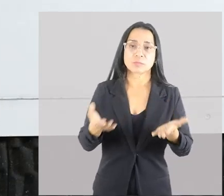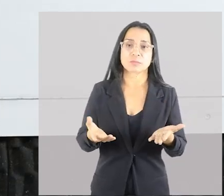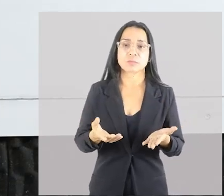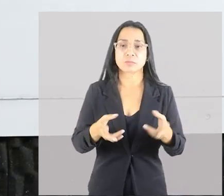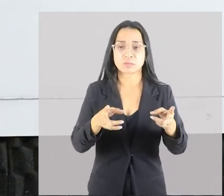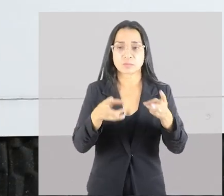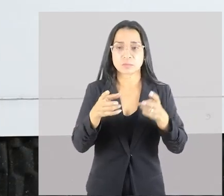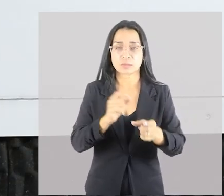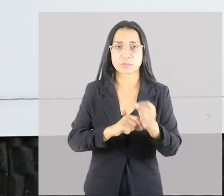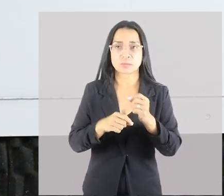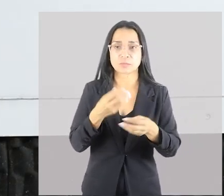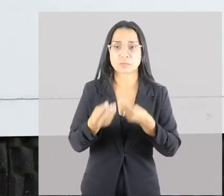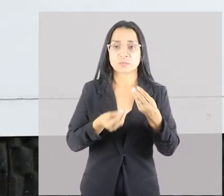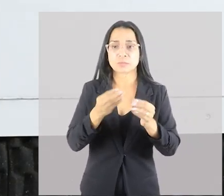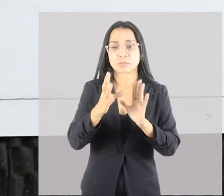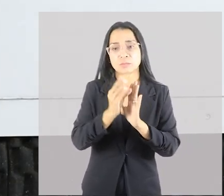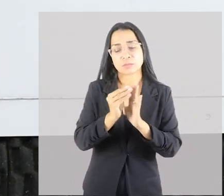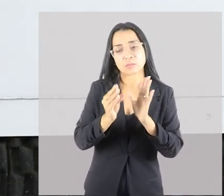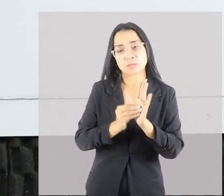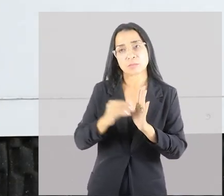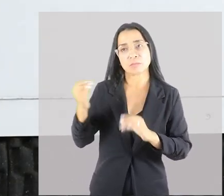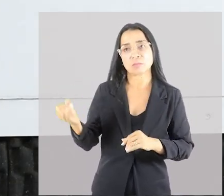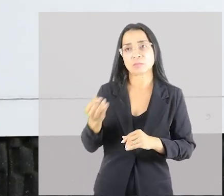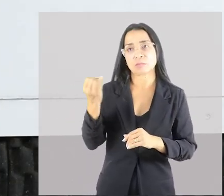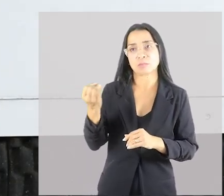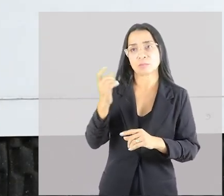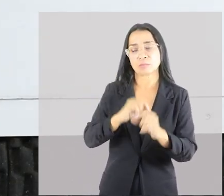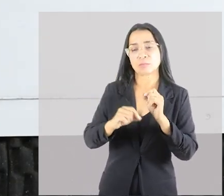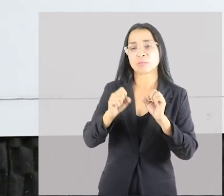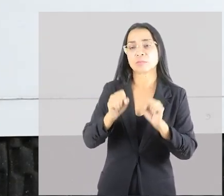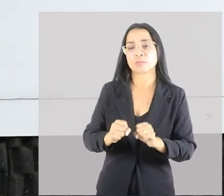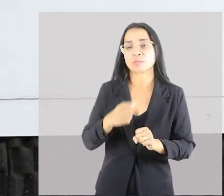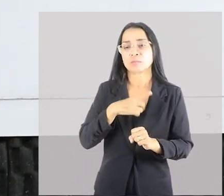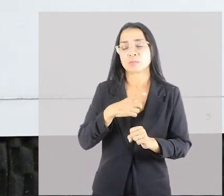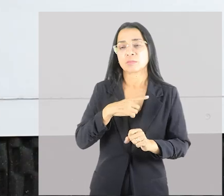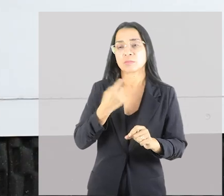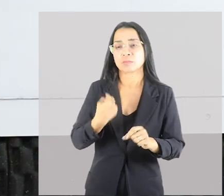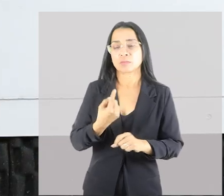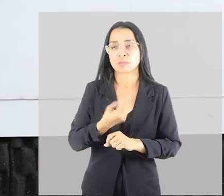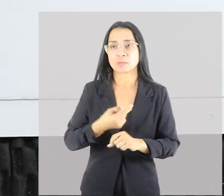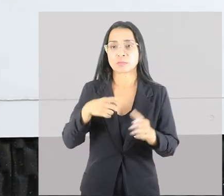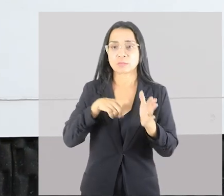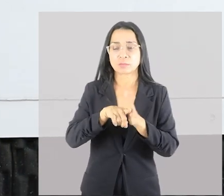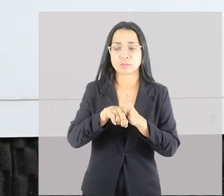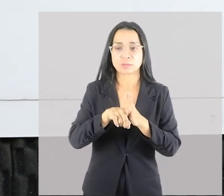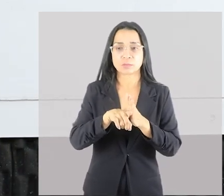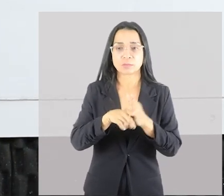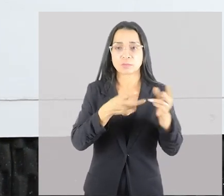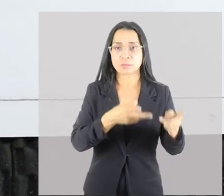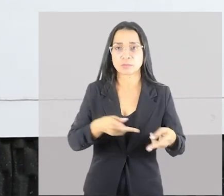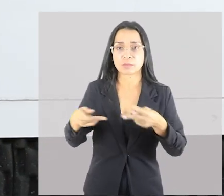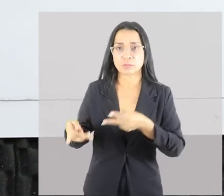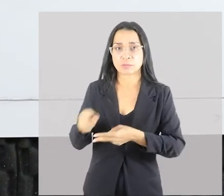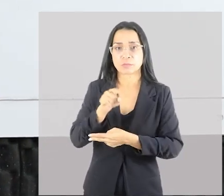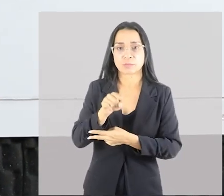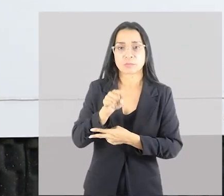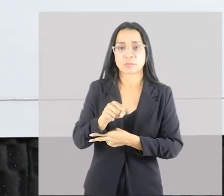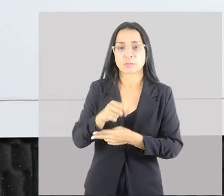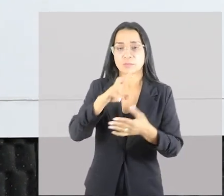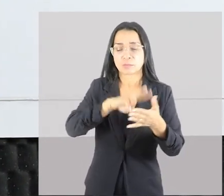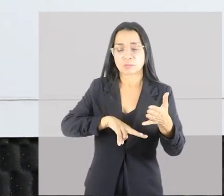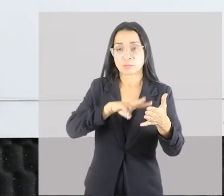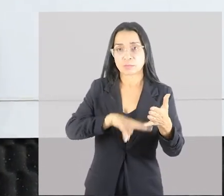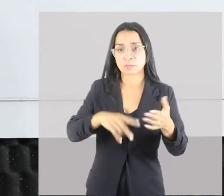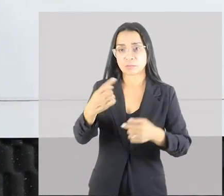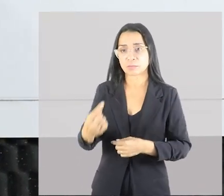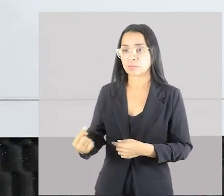você observar como esse conteúdo tão interessante pode cair ali nas nossas questões. Então, eu convido você a já ler aqui